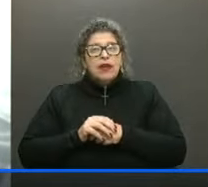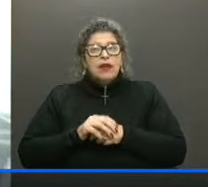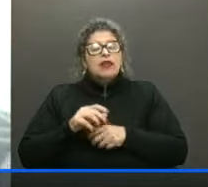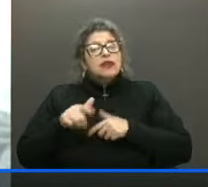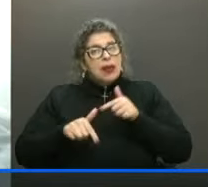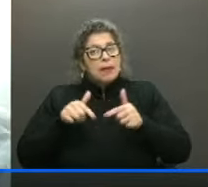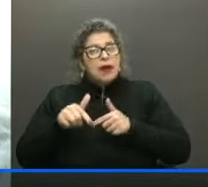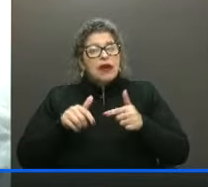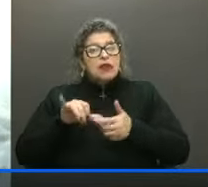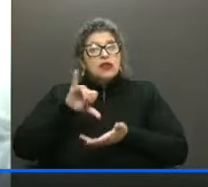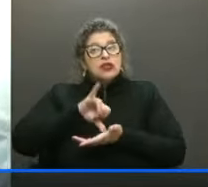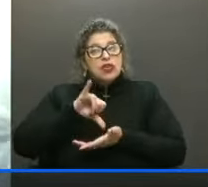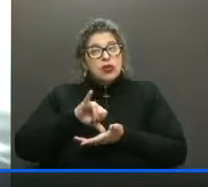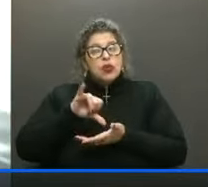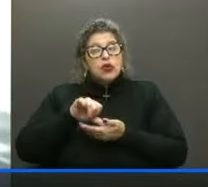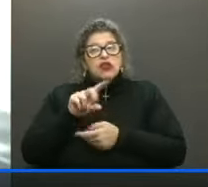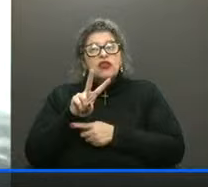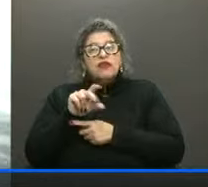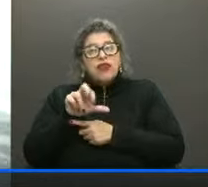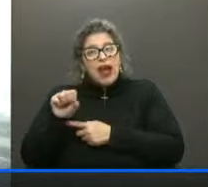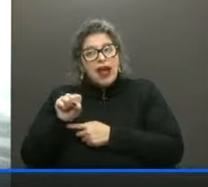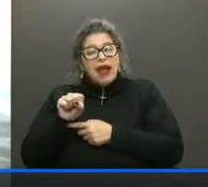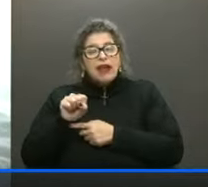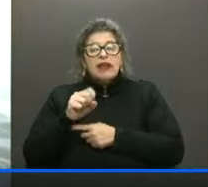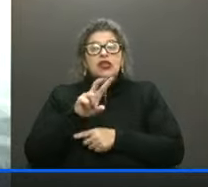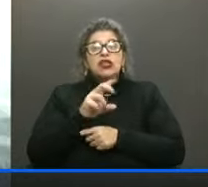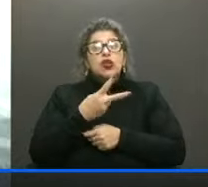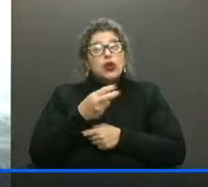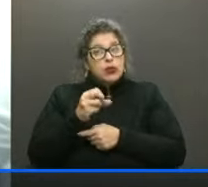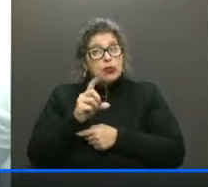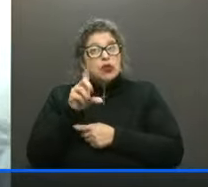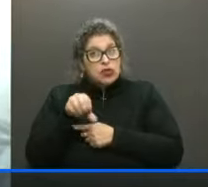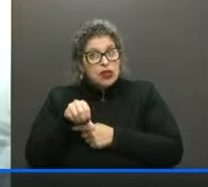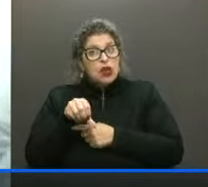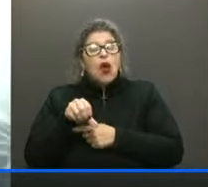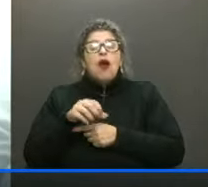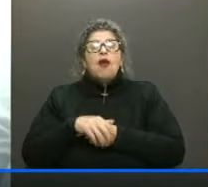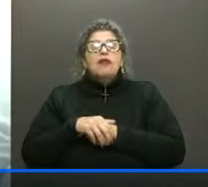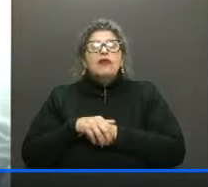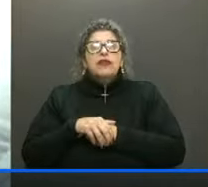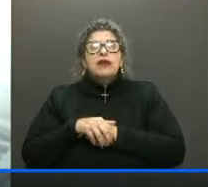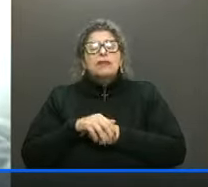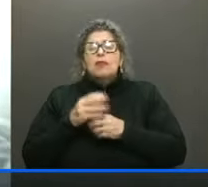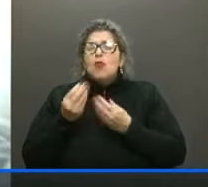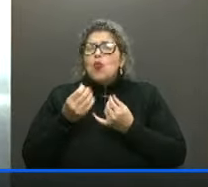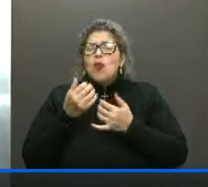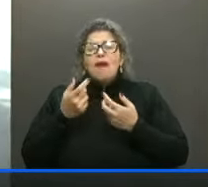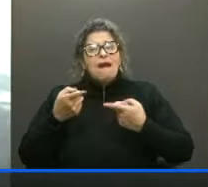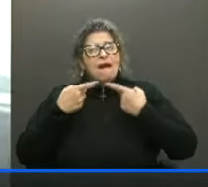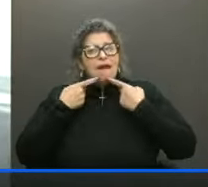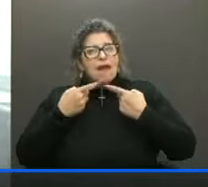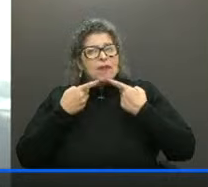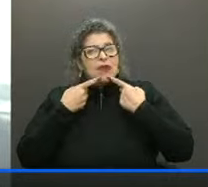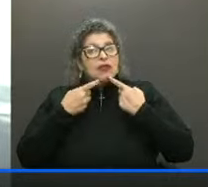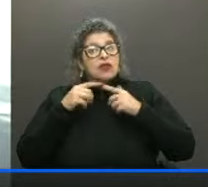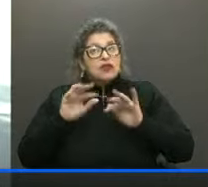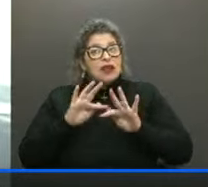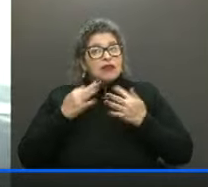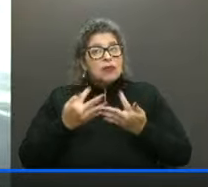desde 2019, né? E muitas reclamações chegavam muitas vezes das famílias, né,